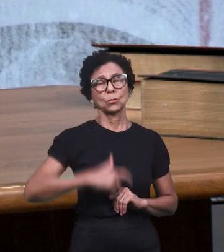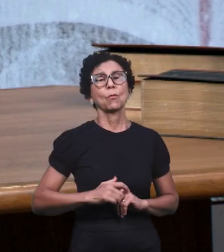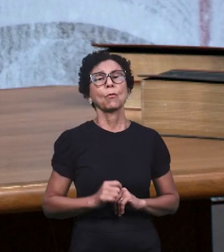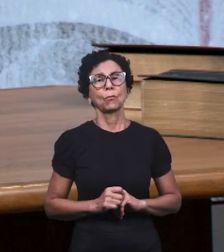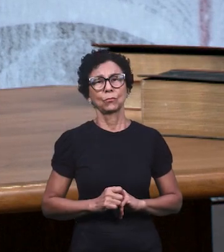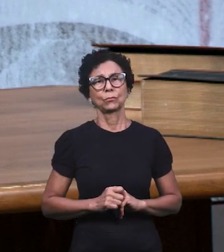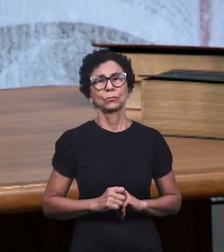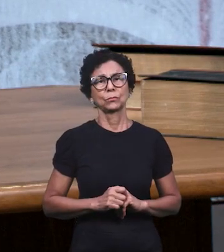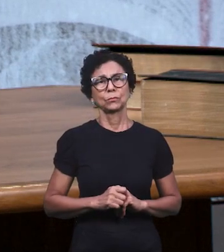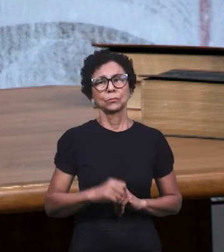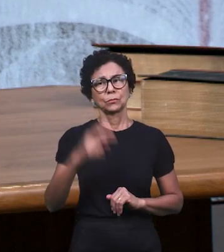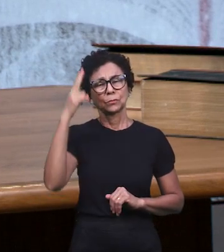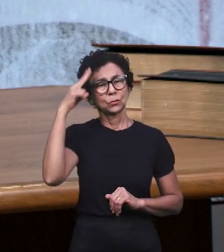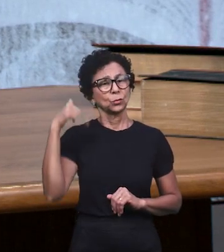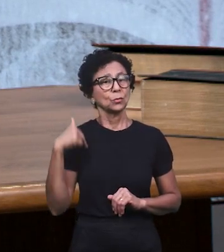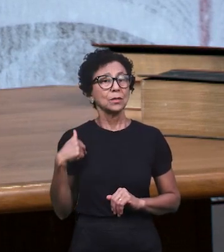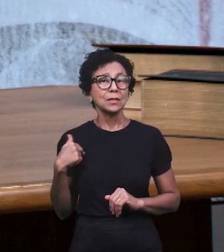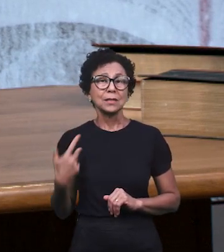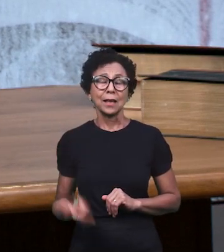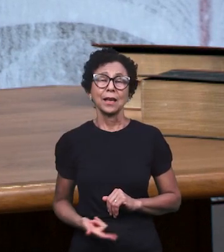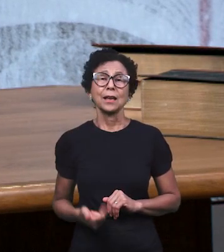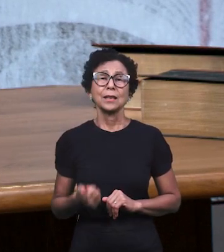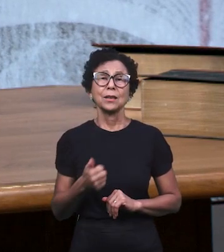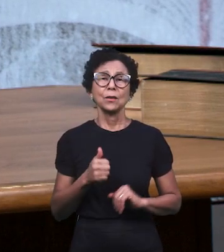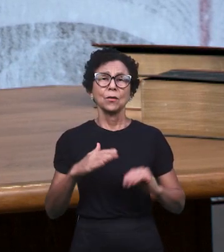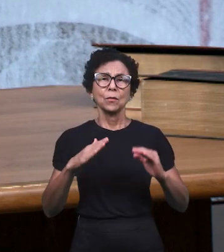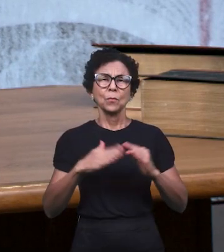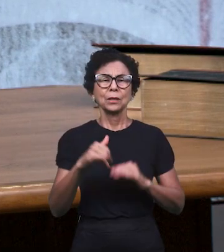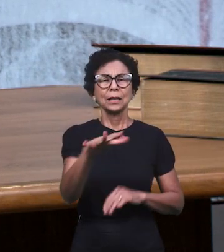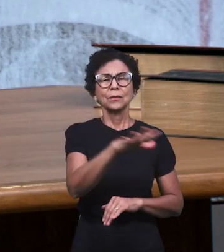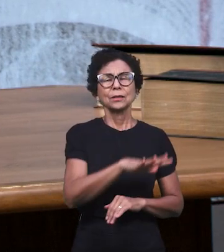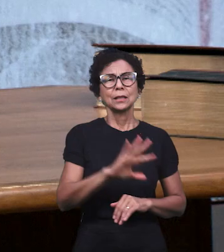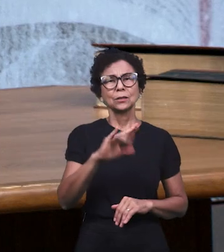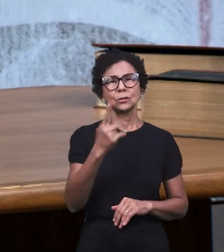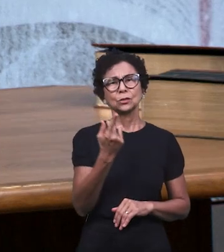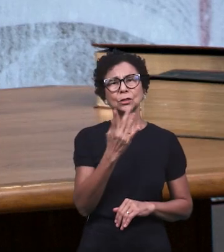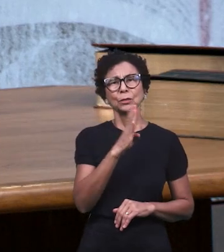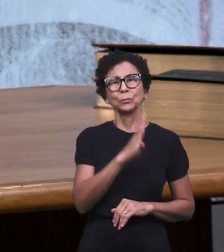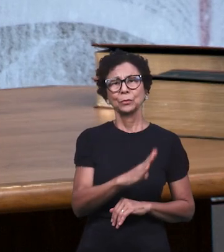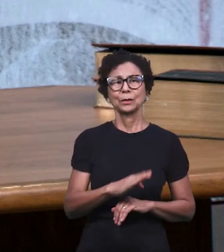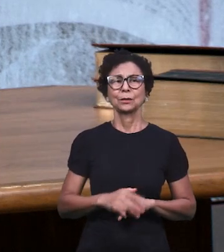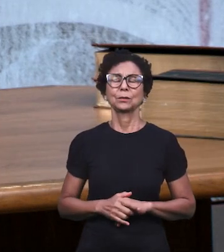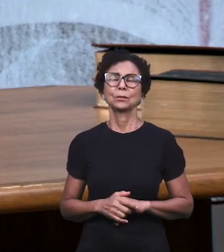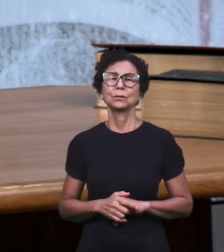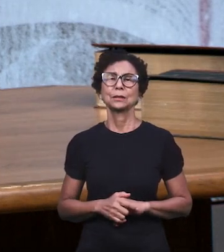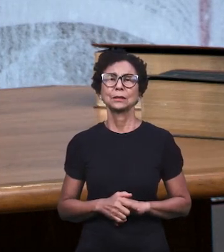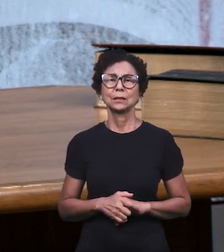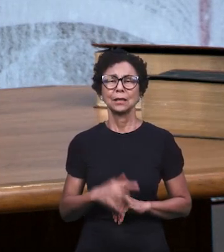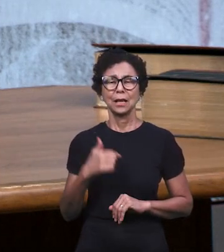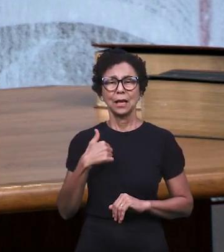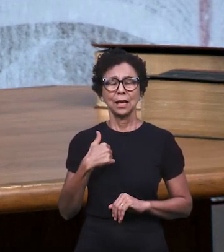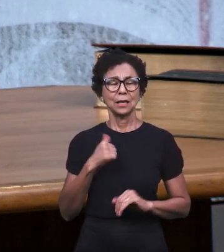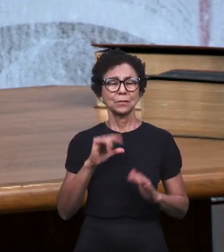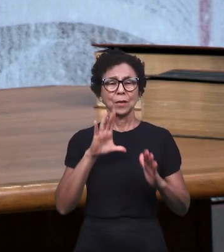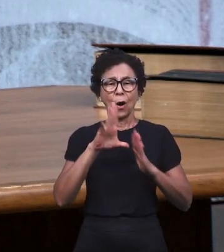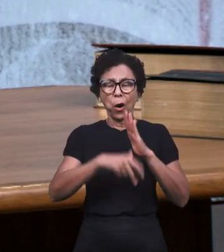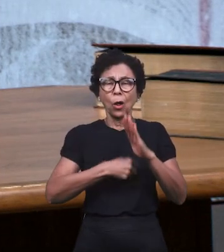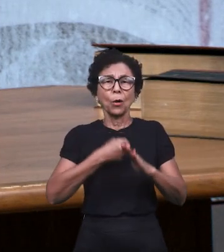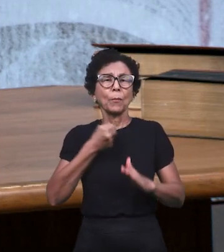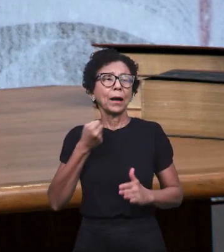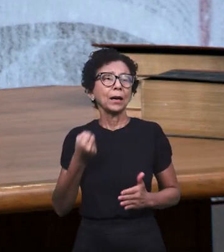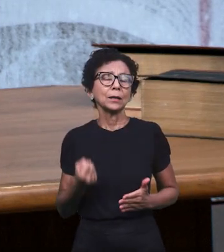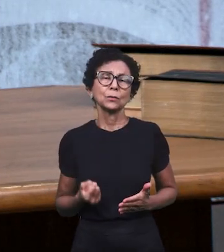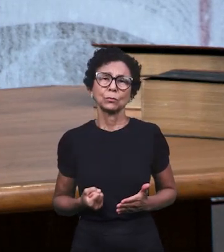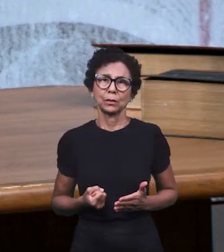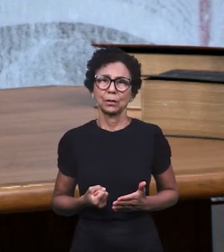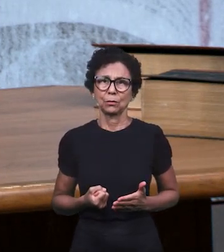fato fui roubado da terra dos hebreus, e tampouco aqui nada tenho feito para que me pusessem